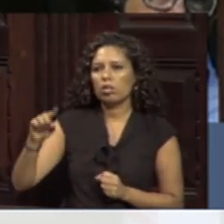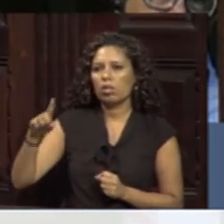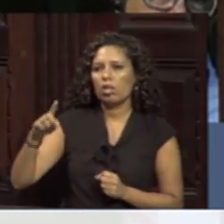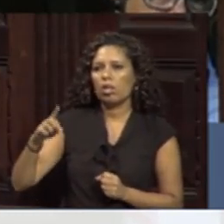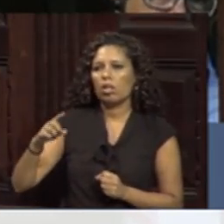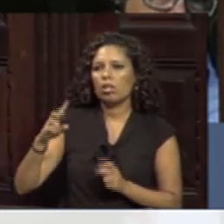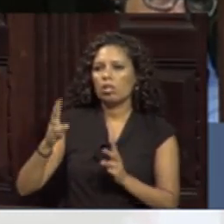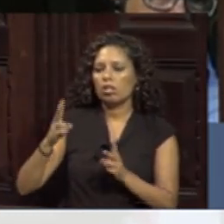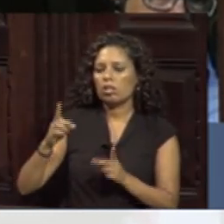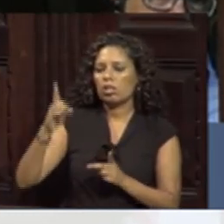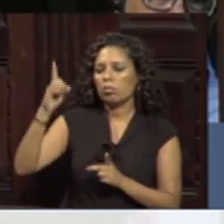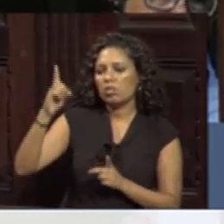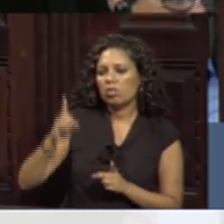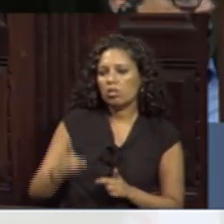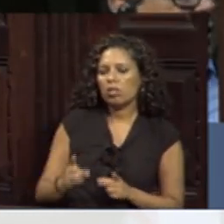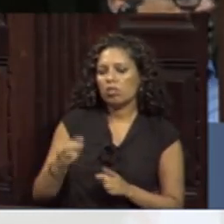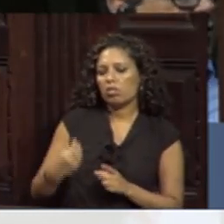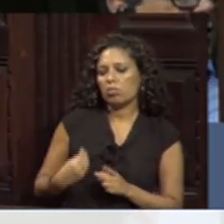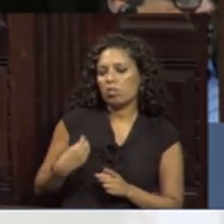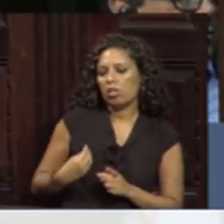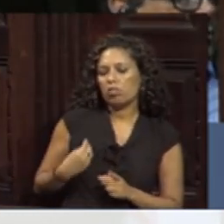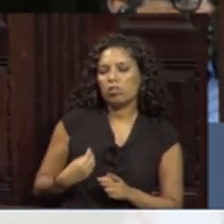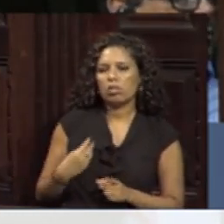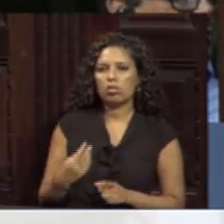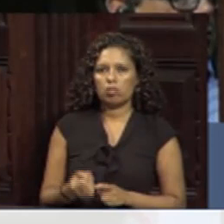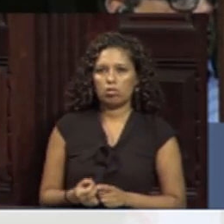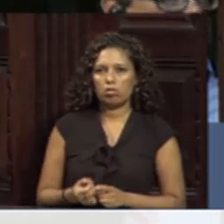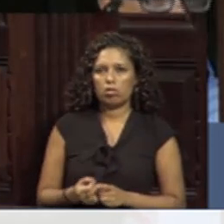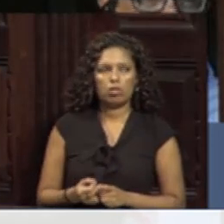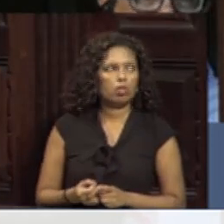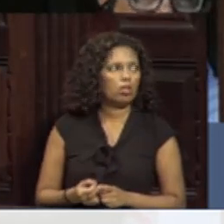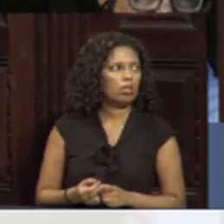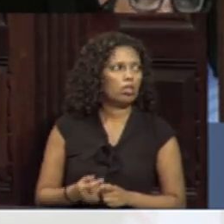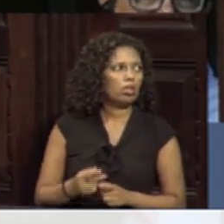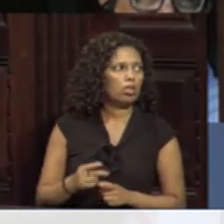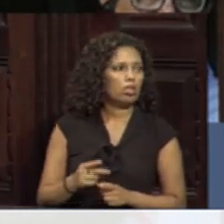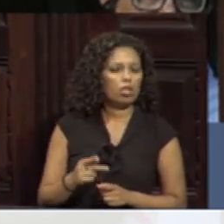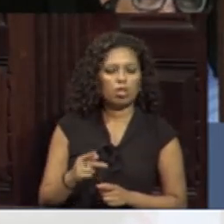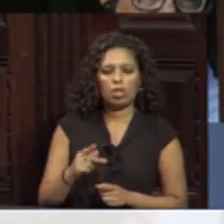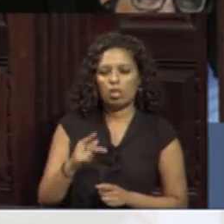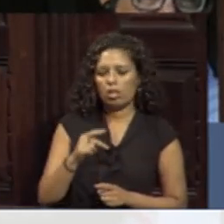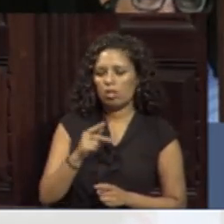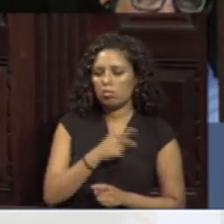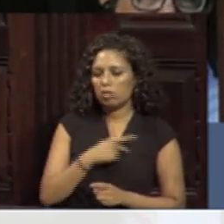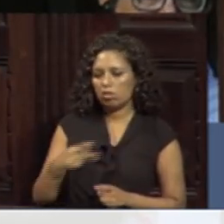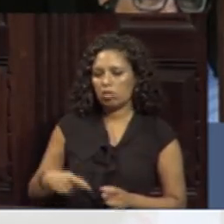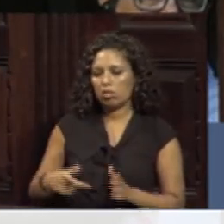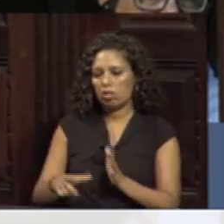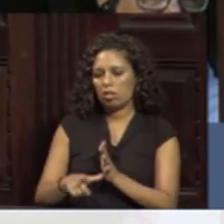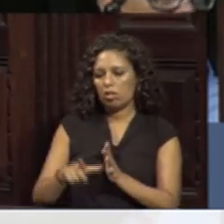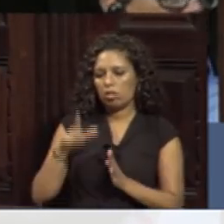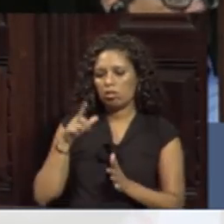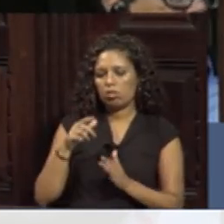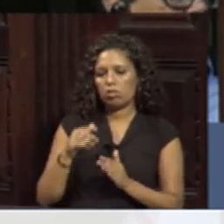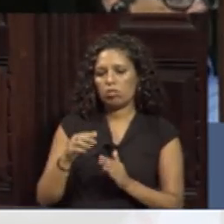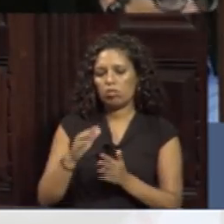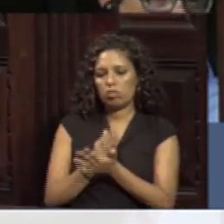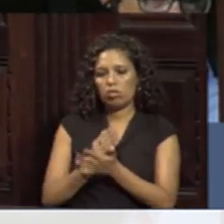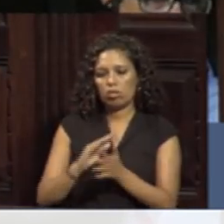da vida e da dignidade. A presidência, antes de encerrar,